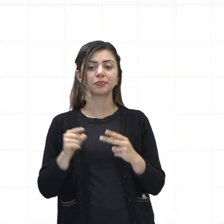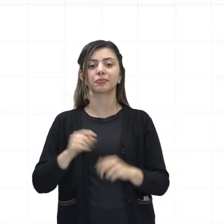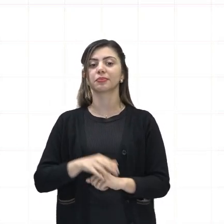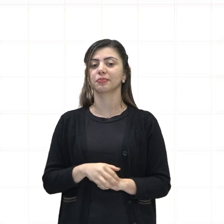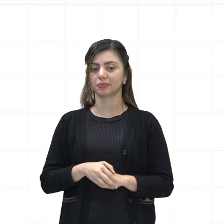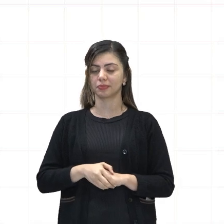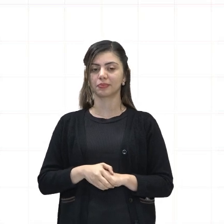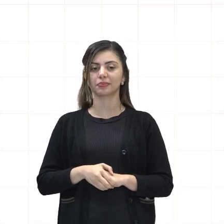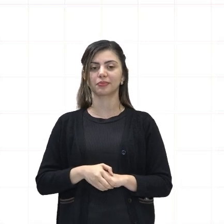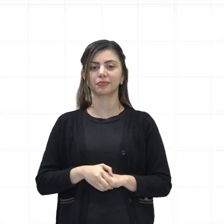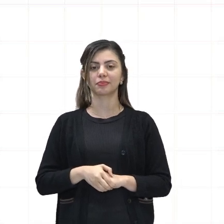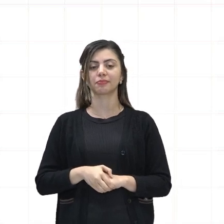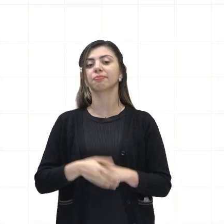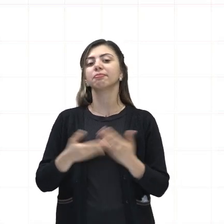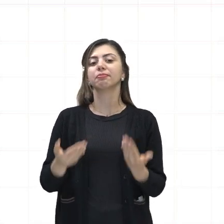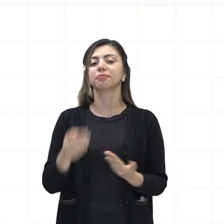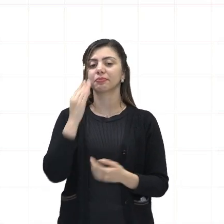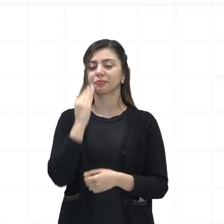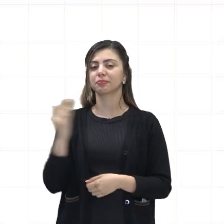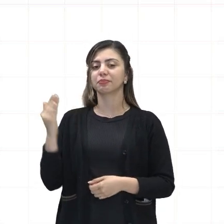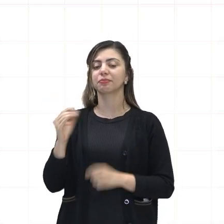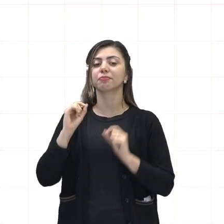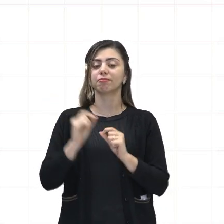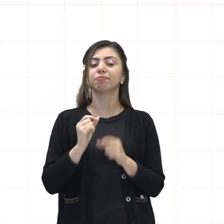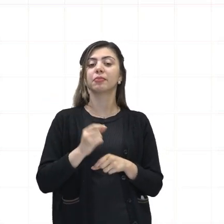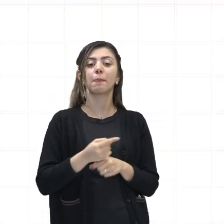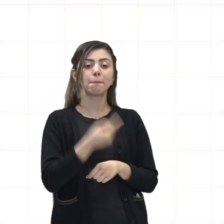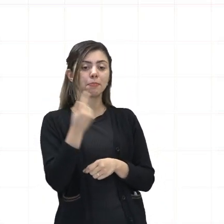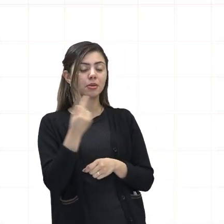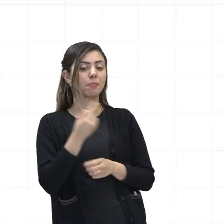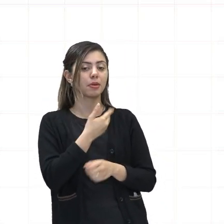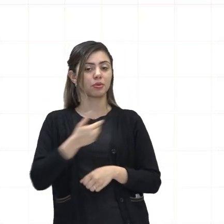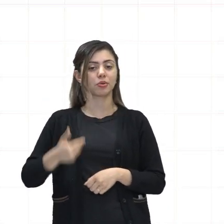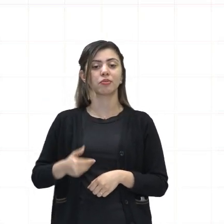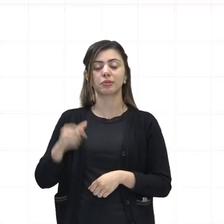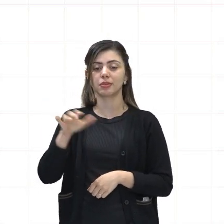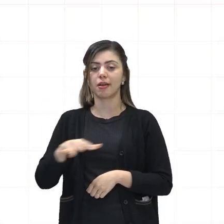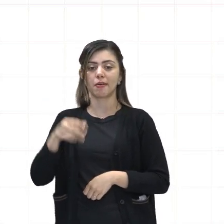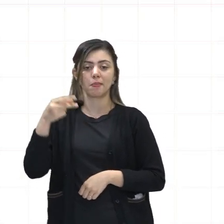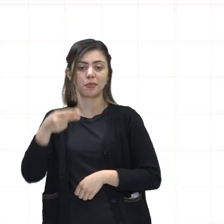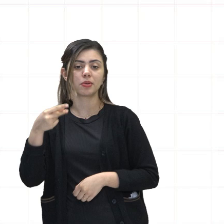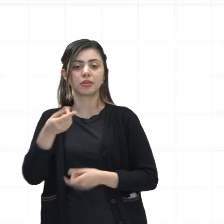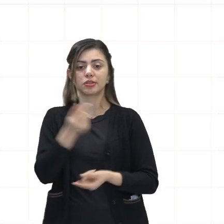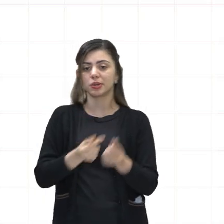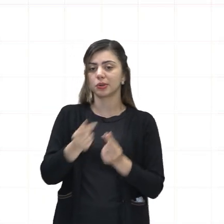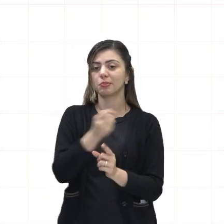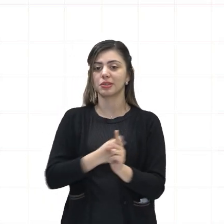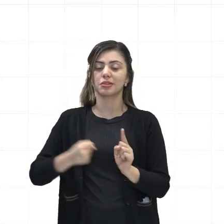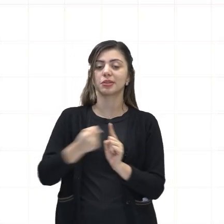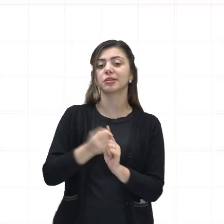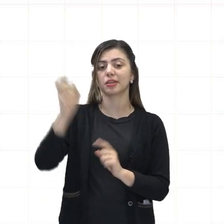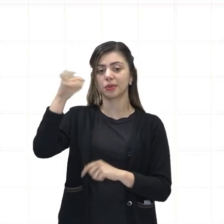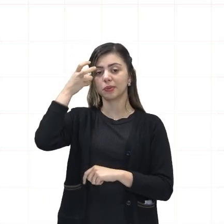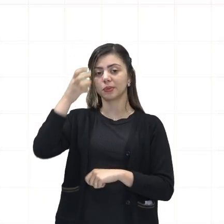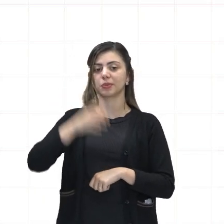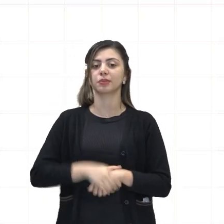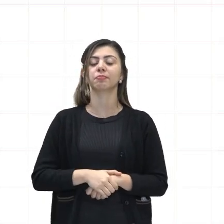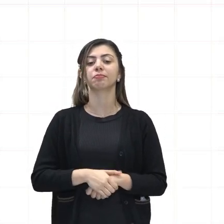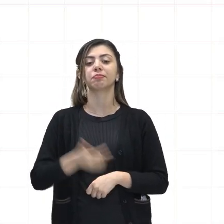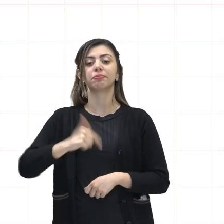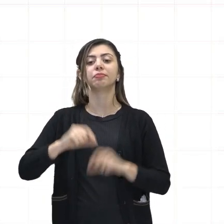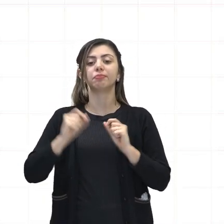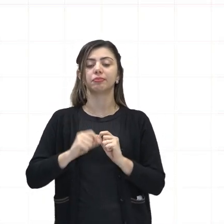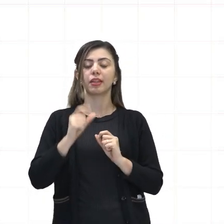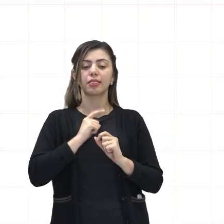nosso detalhamento, vamos verificar. Primeiro reinado, política, economia, sociedade e cultura.